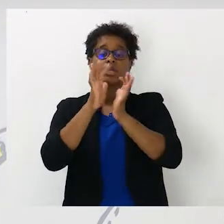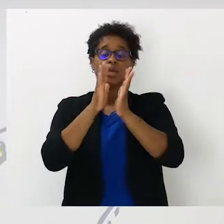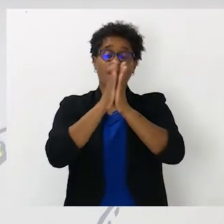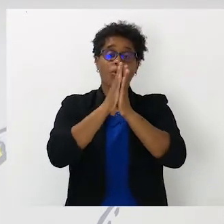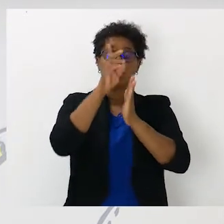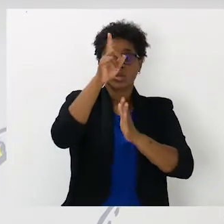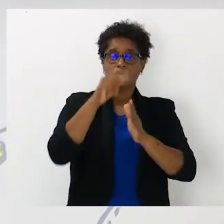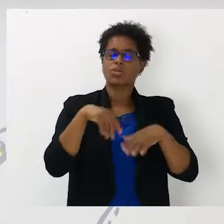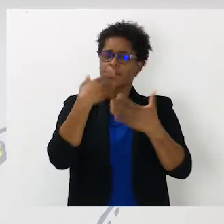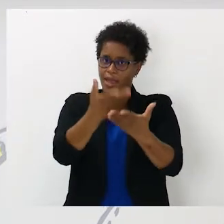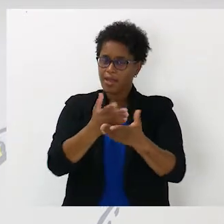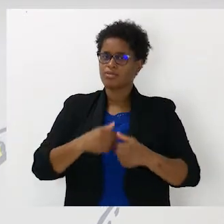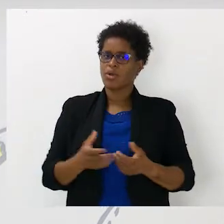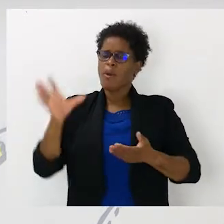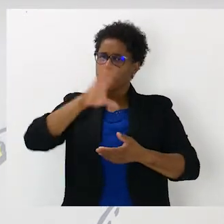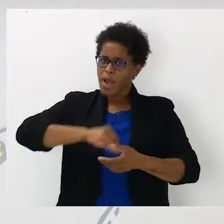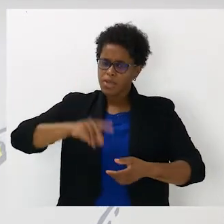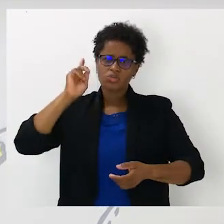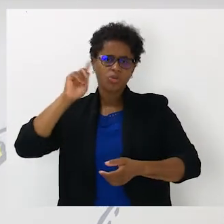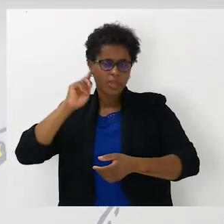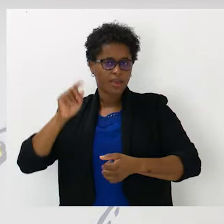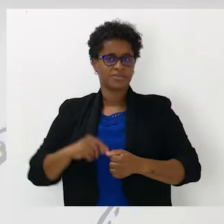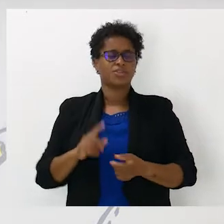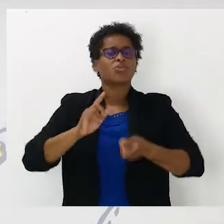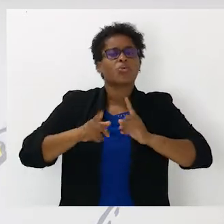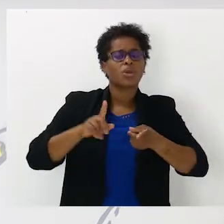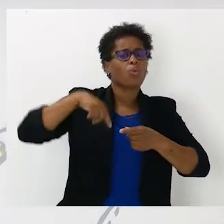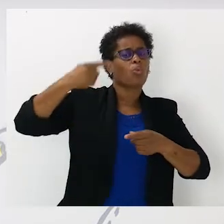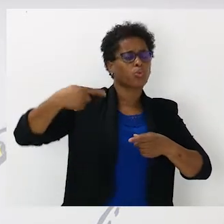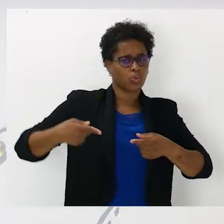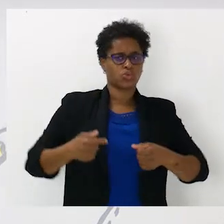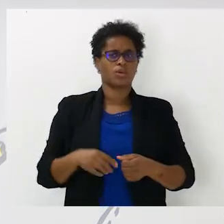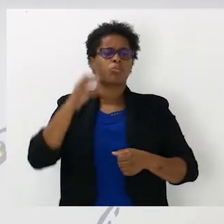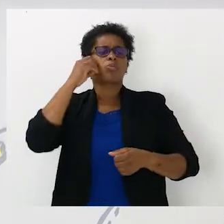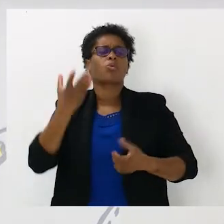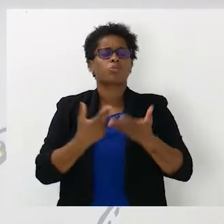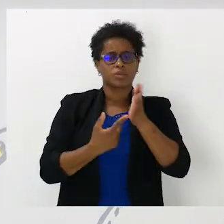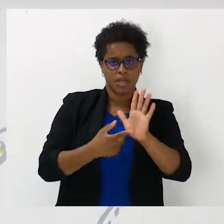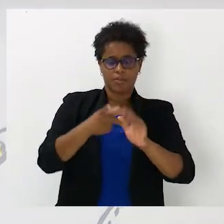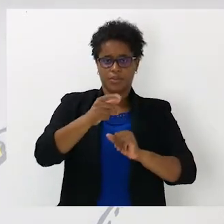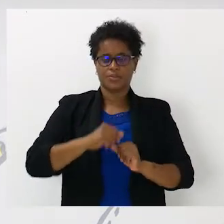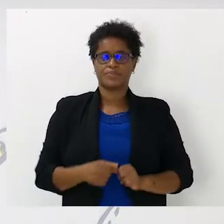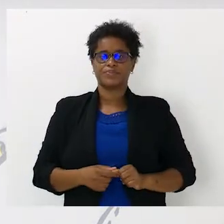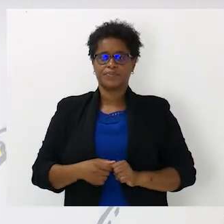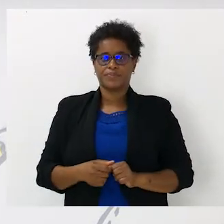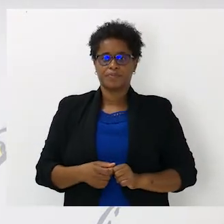dados mais importância do que outros. Como, por exemplo,